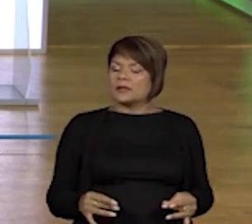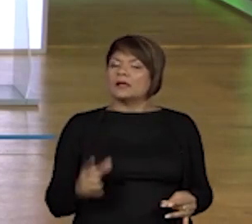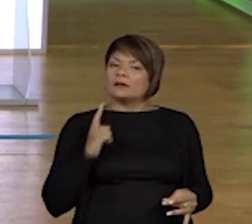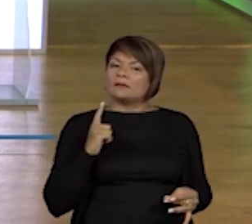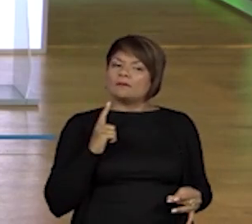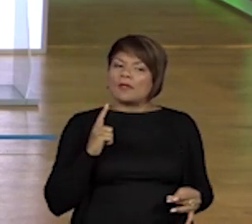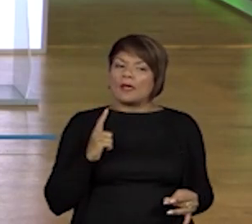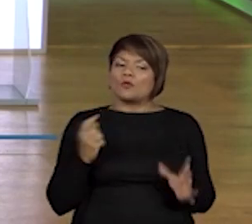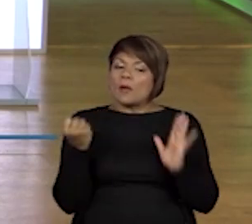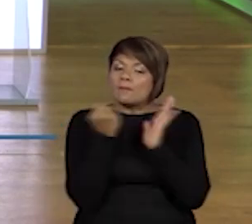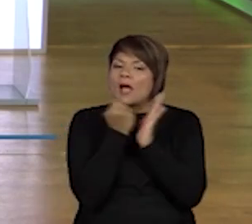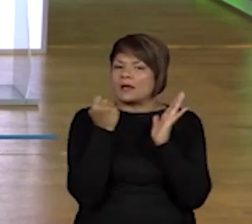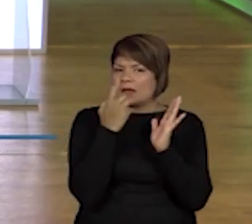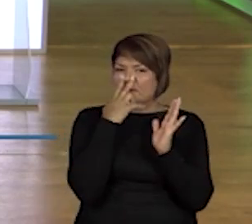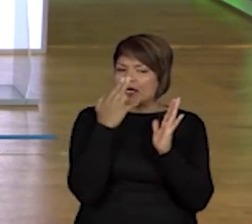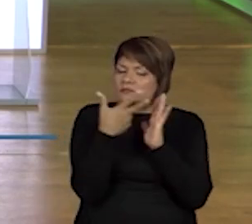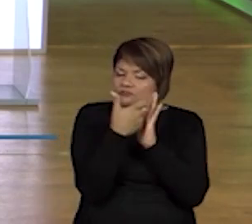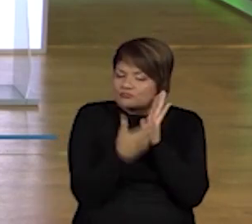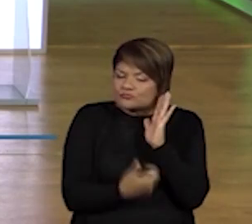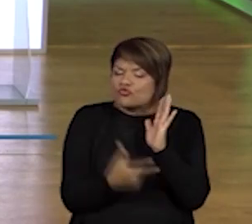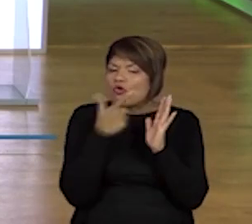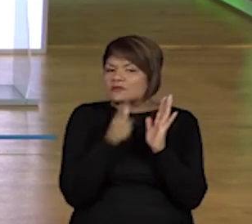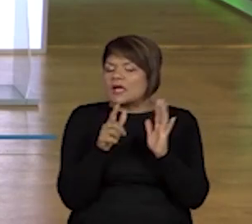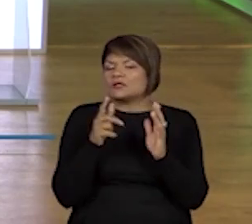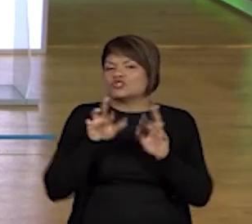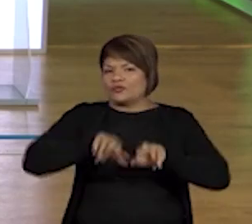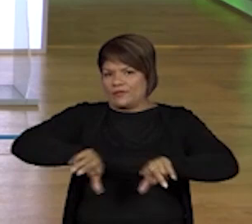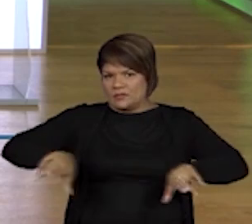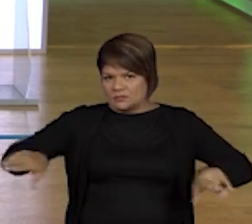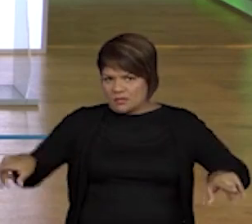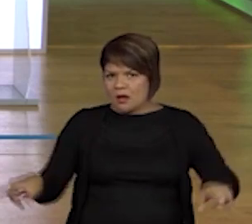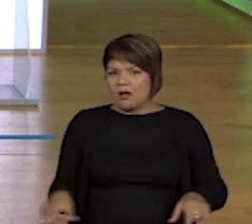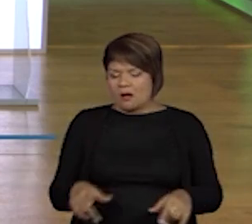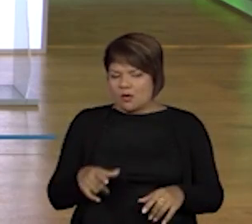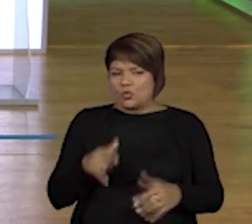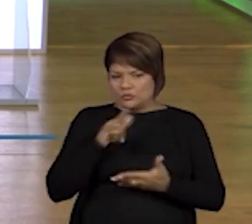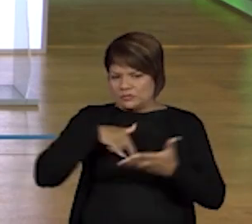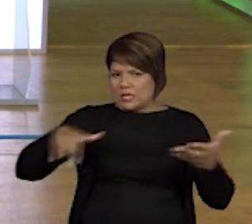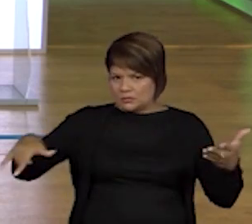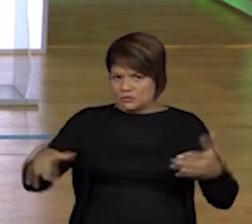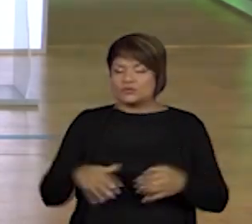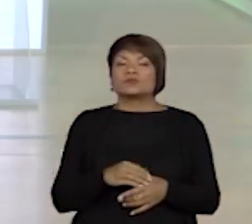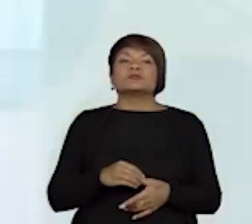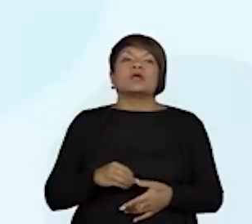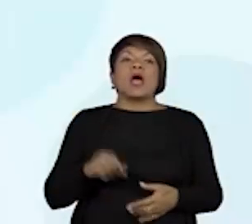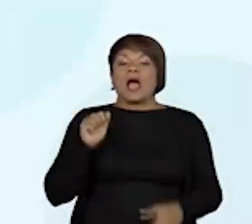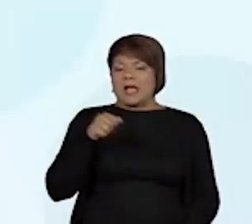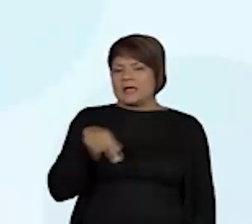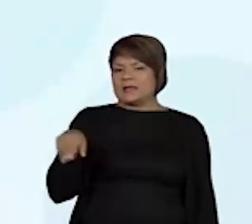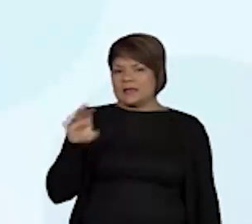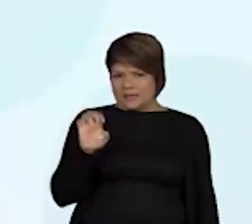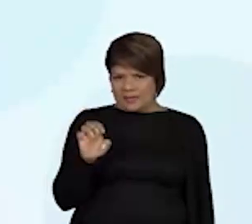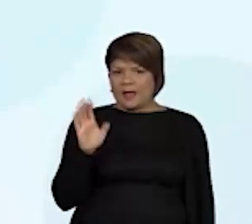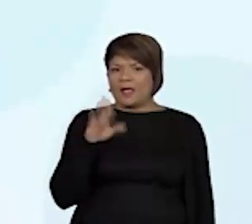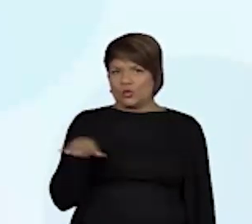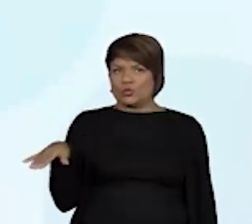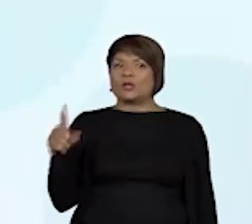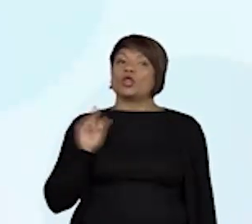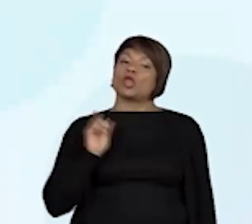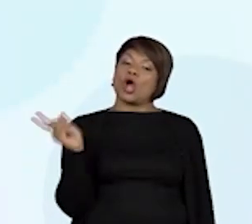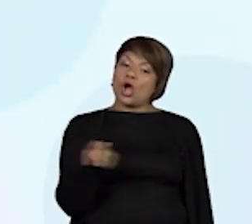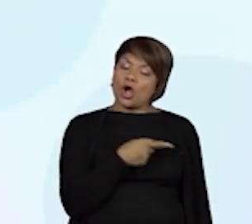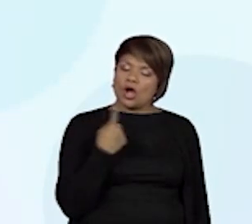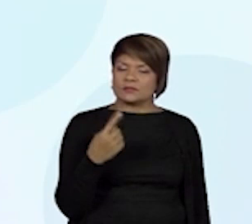gênero. A aluna Anne levantou também, nós nos